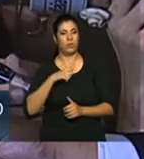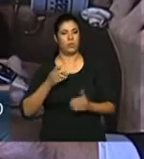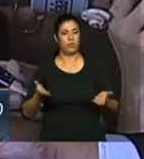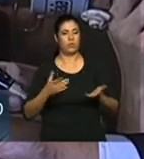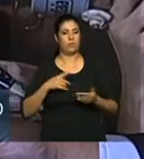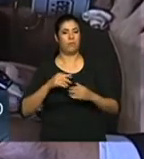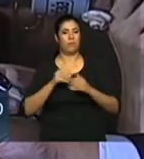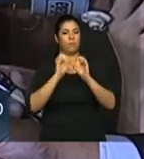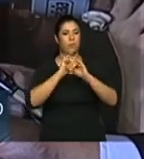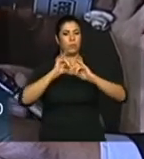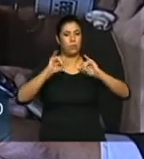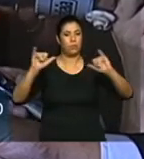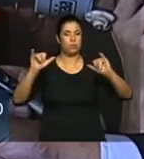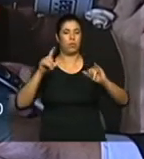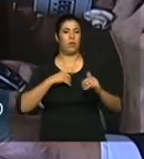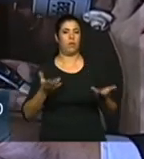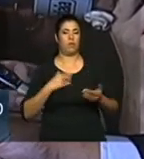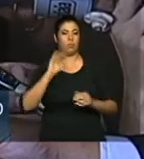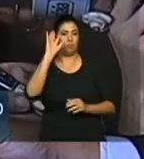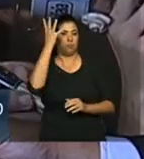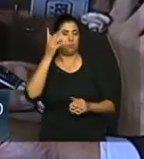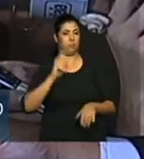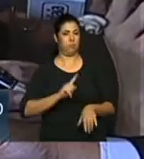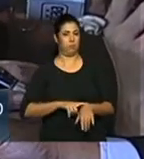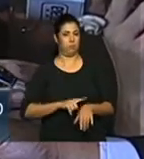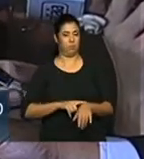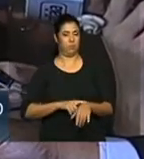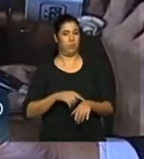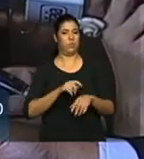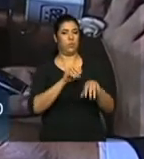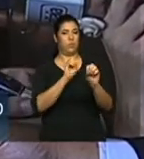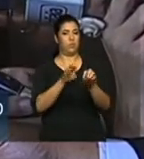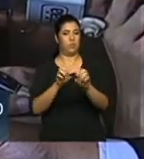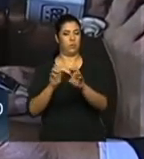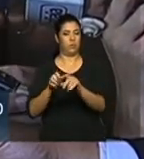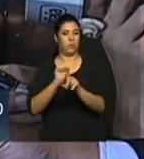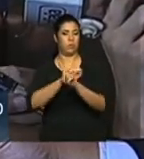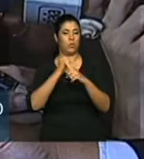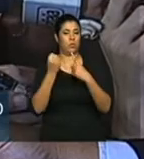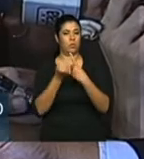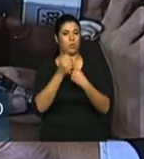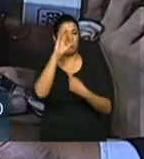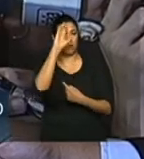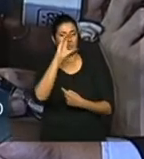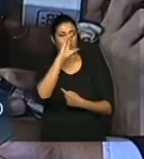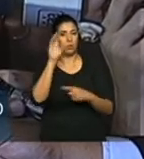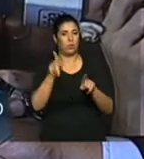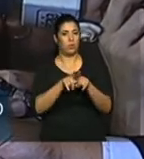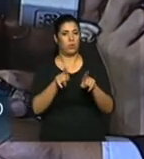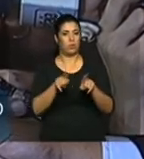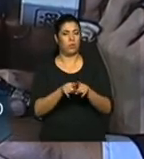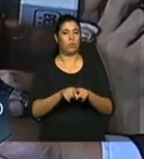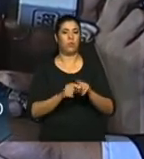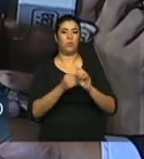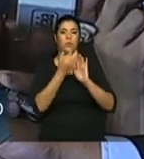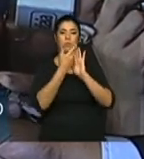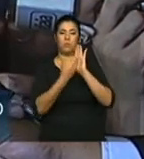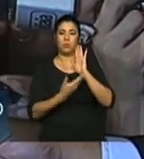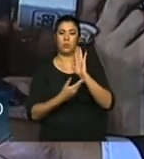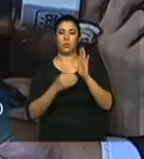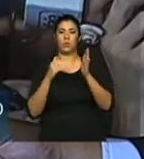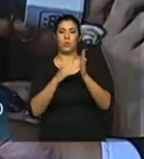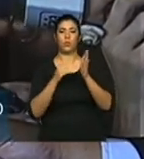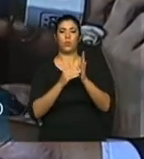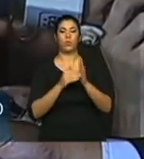grande ressonância no nosso tempo, no ensino social cristão e nas encíclicas sociais dos últimos